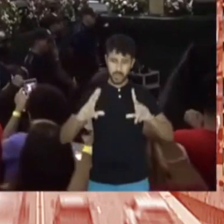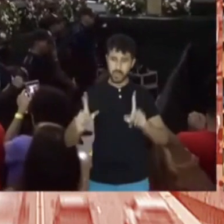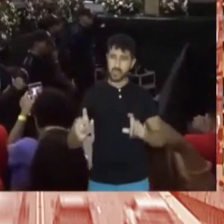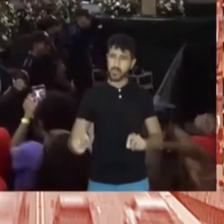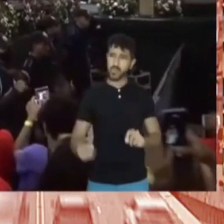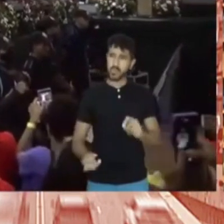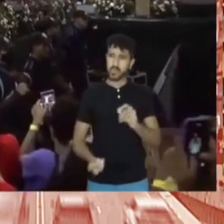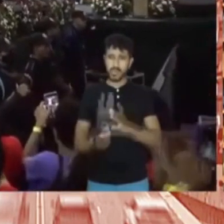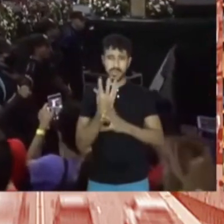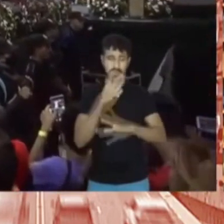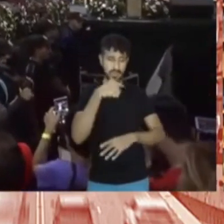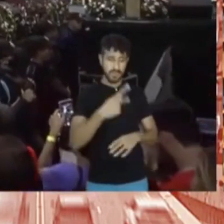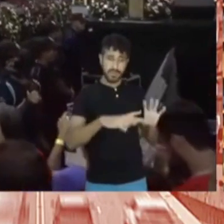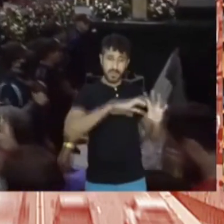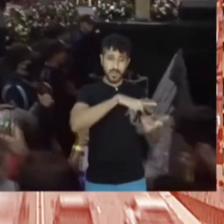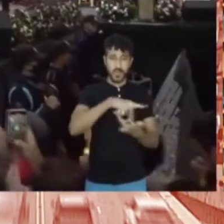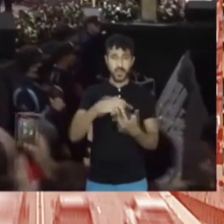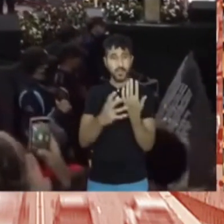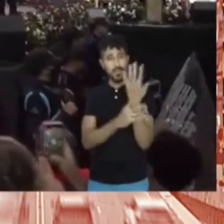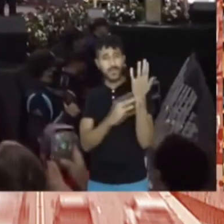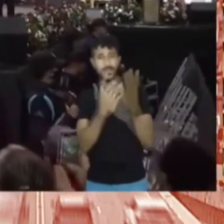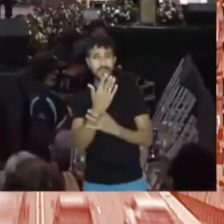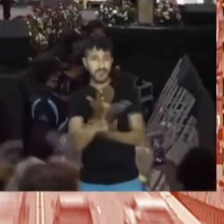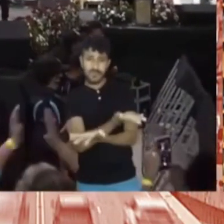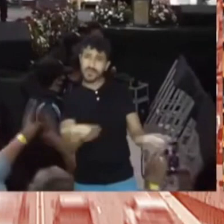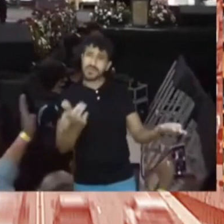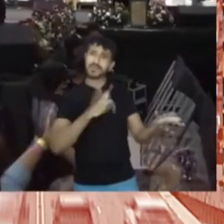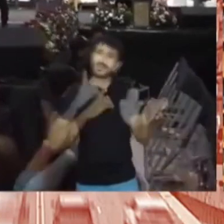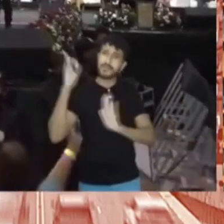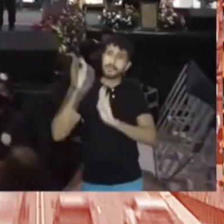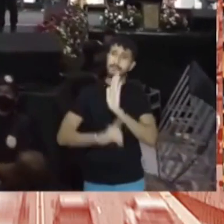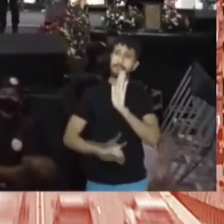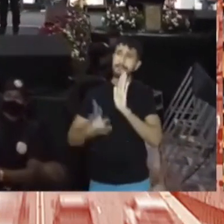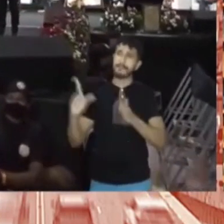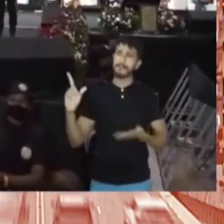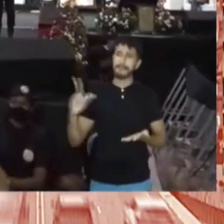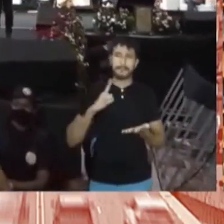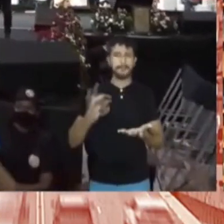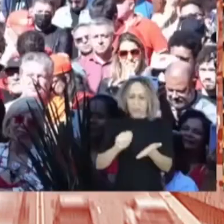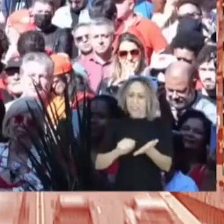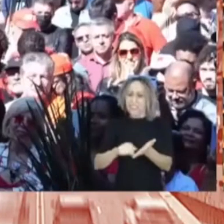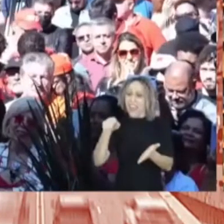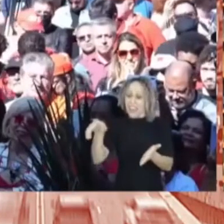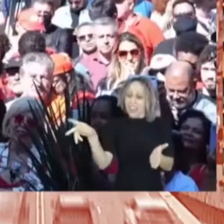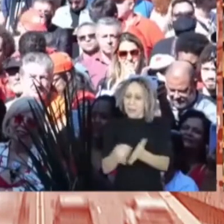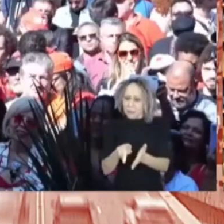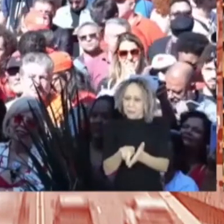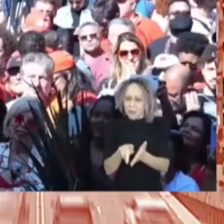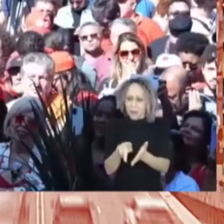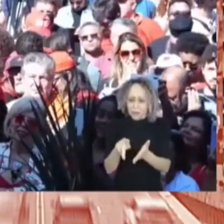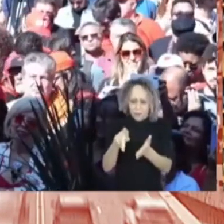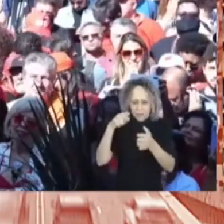ficar falando da desgraceira, tem que dar esperança pro povo. Ele deu uma aula de comunicação, foi um